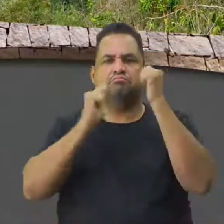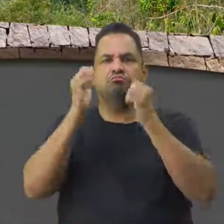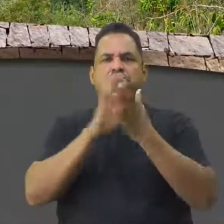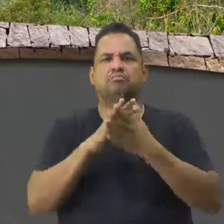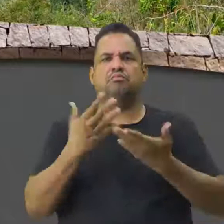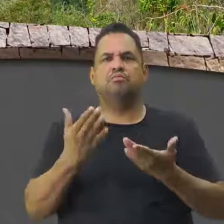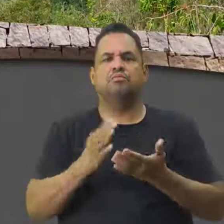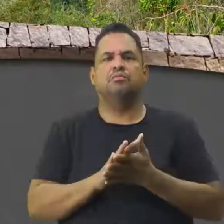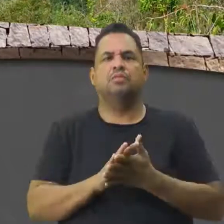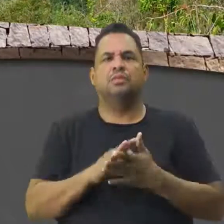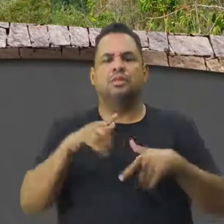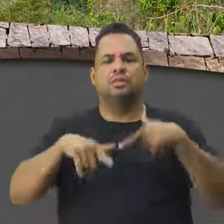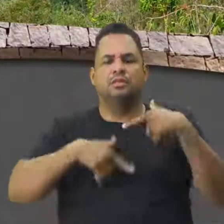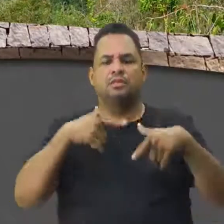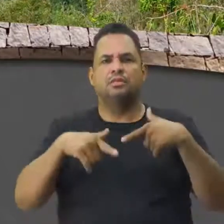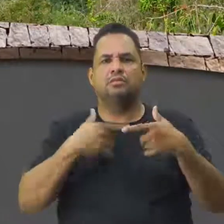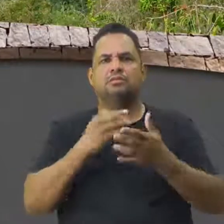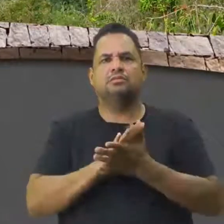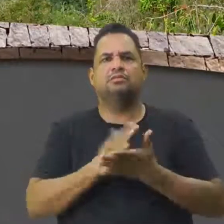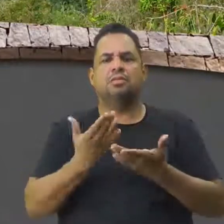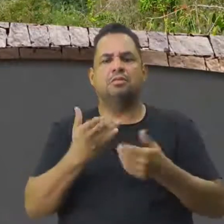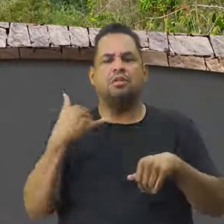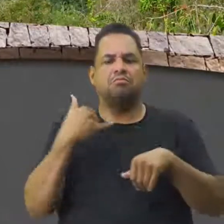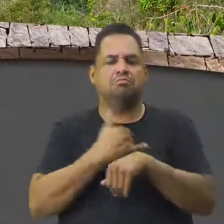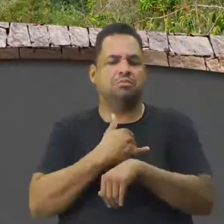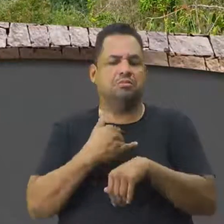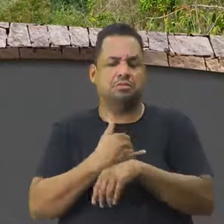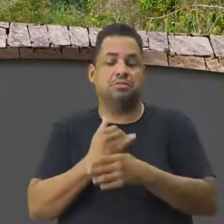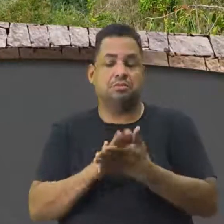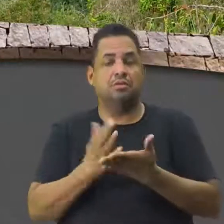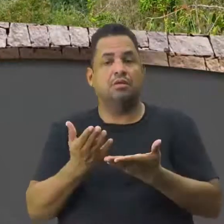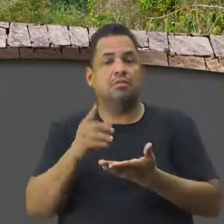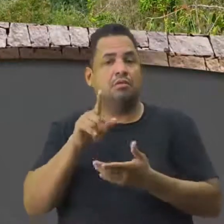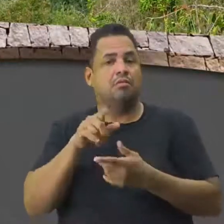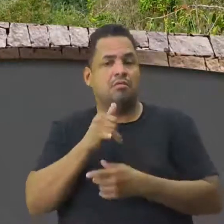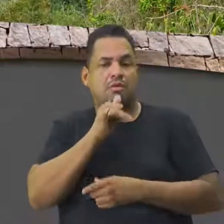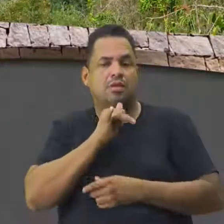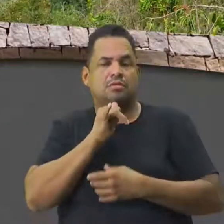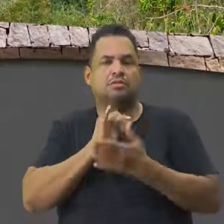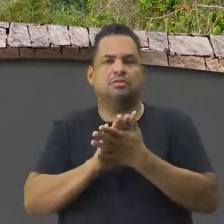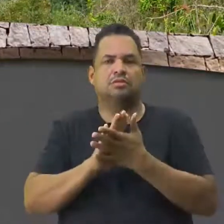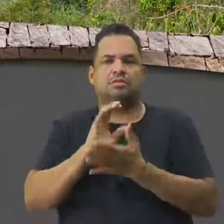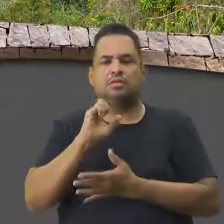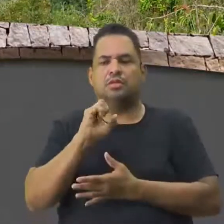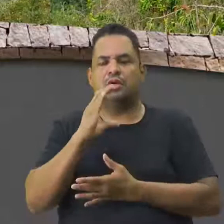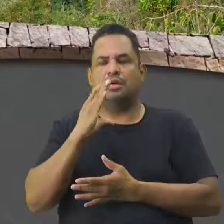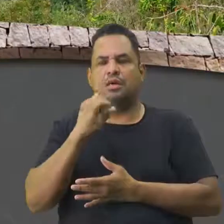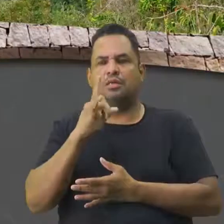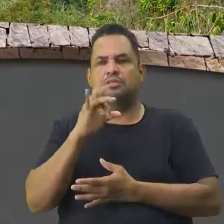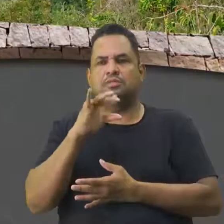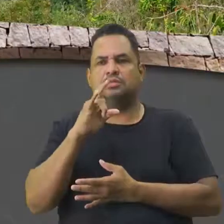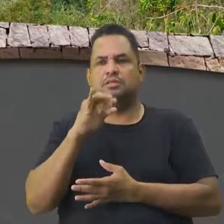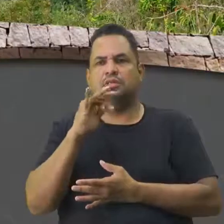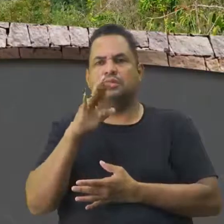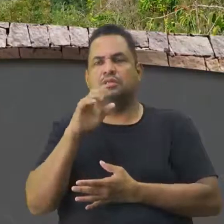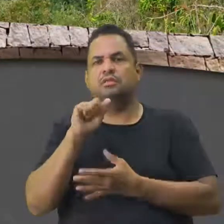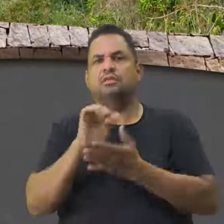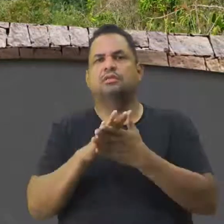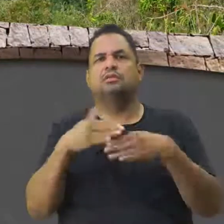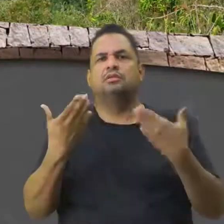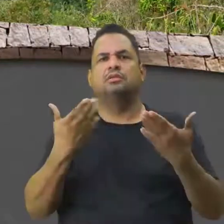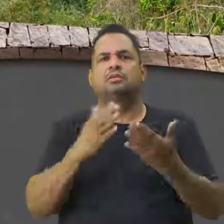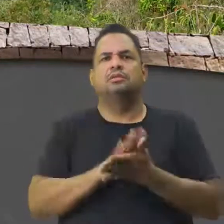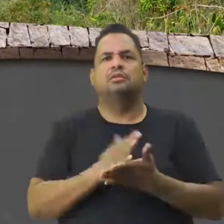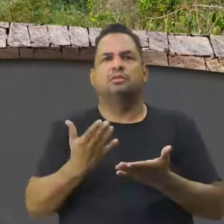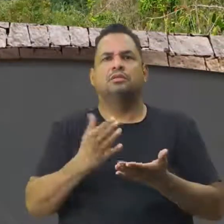justamente trabalha com os minerais metálicos, que é o caso da casterita. Mas em 58, Getúlio Vargas já tinha dado um tiro na cabeça dele.